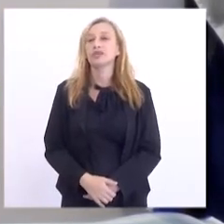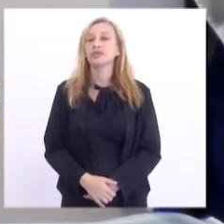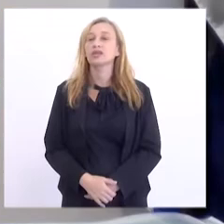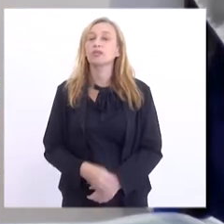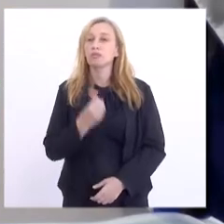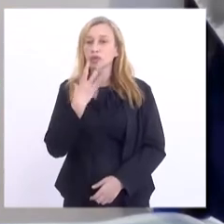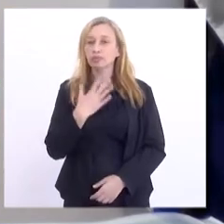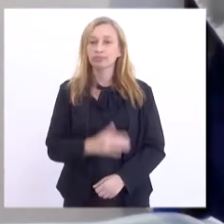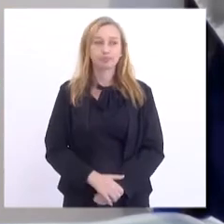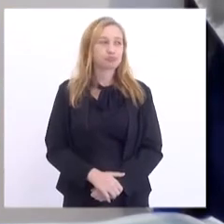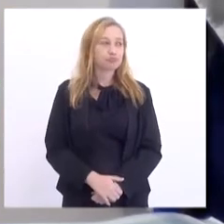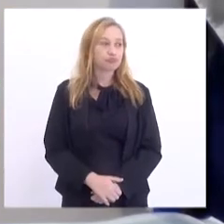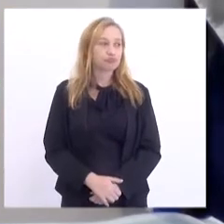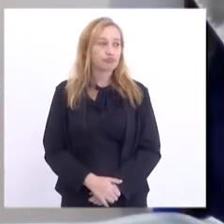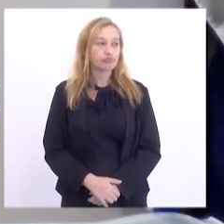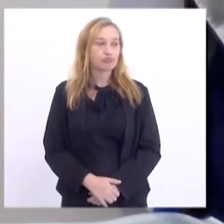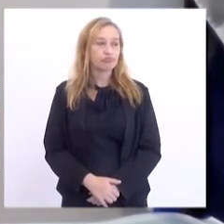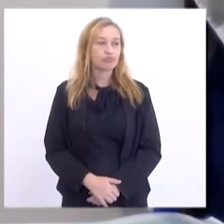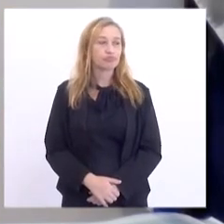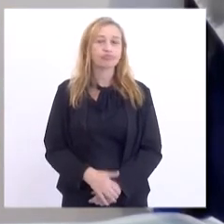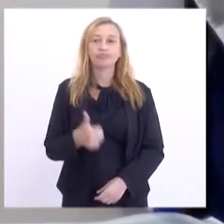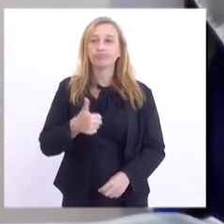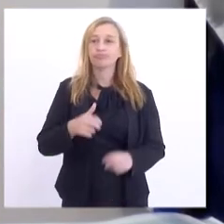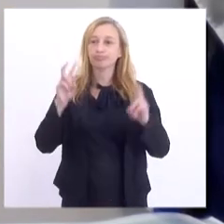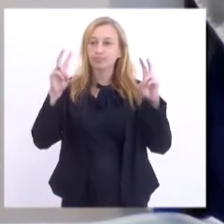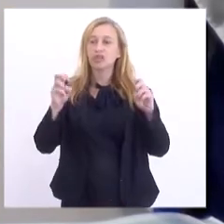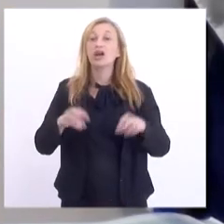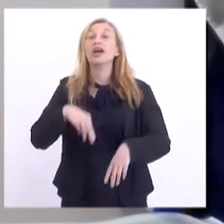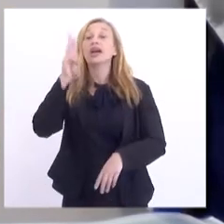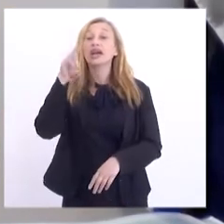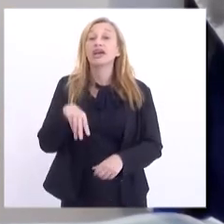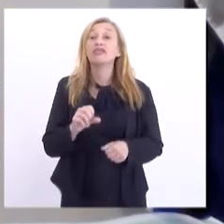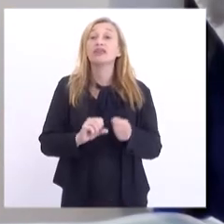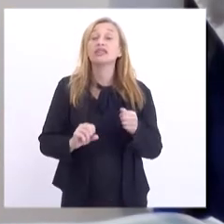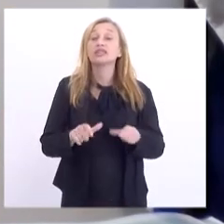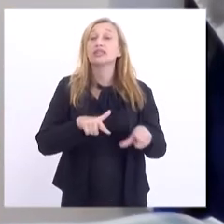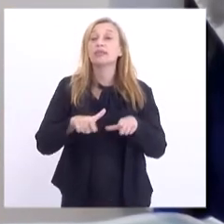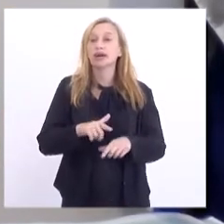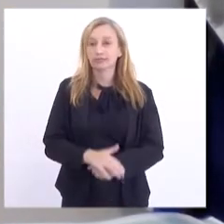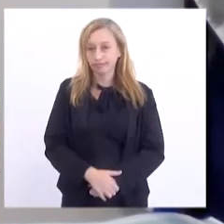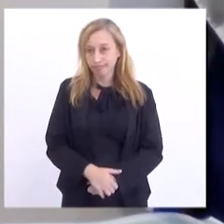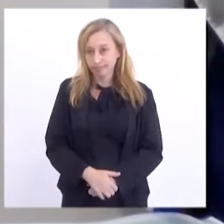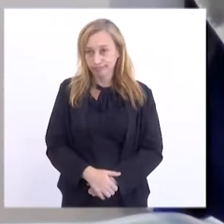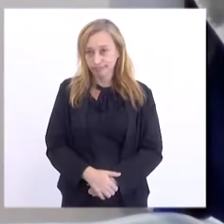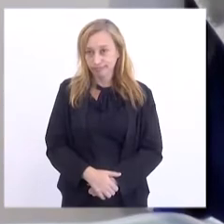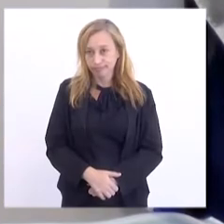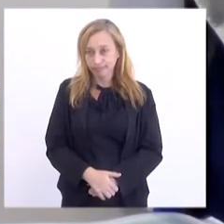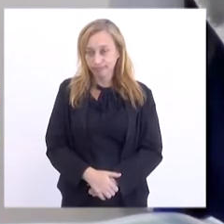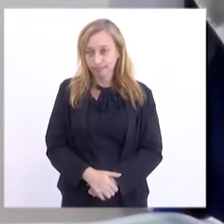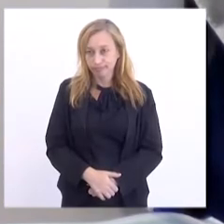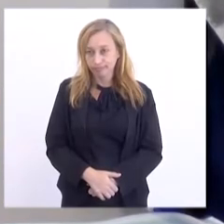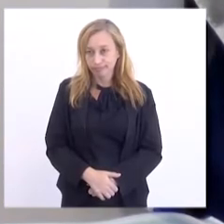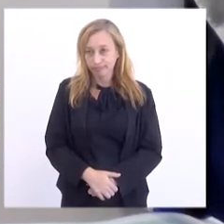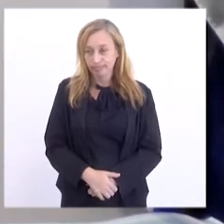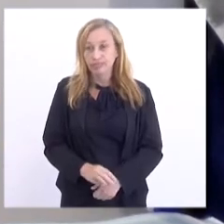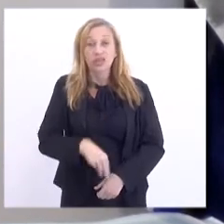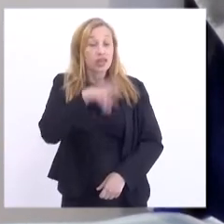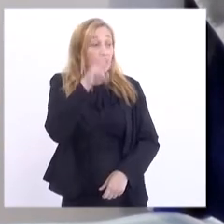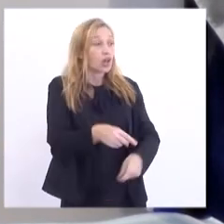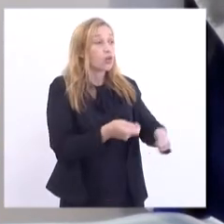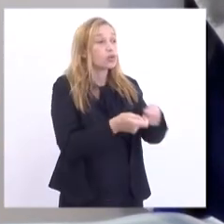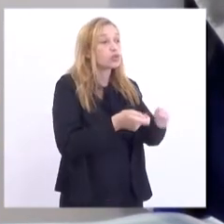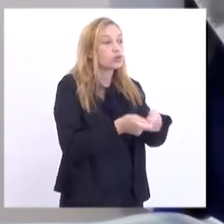bom Então essa é a primeira questão quem é que vai fazer essa função quem controla